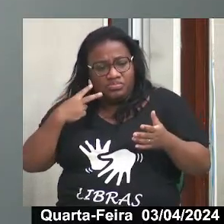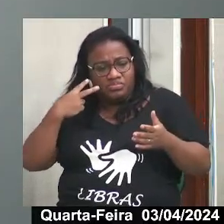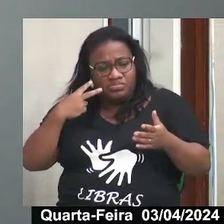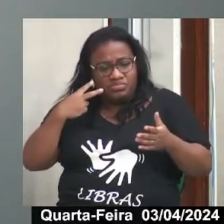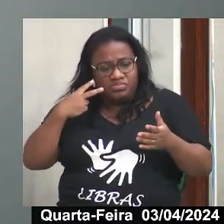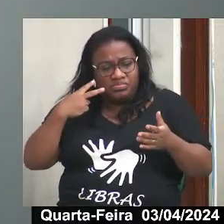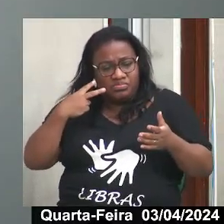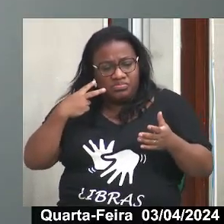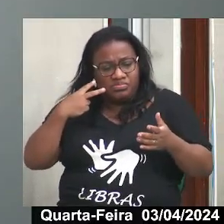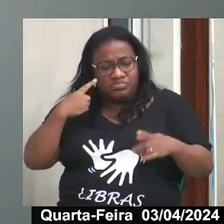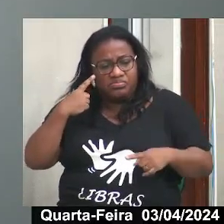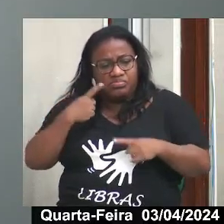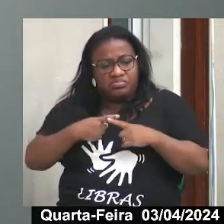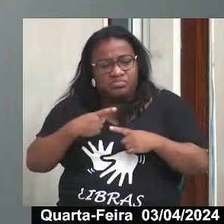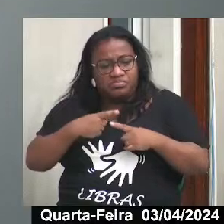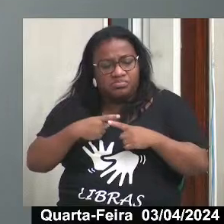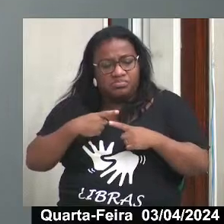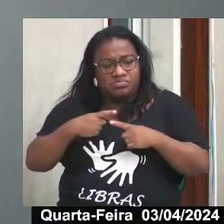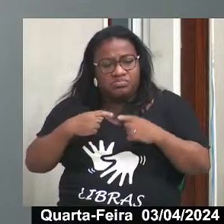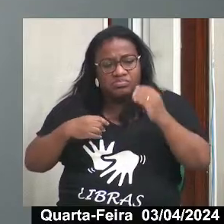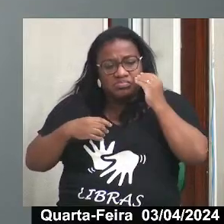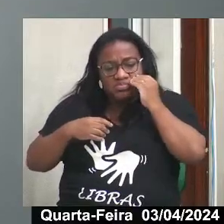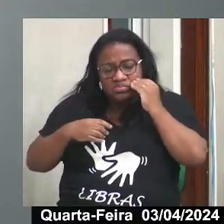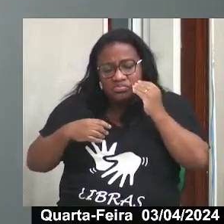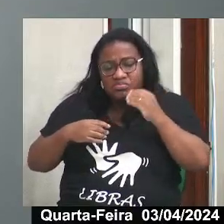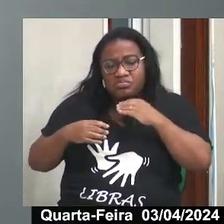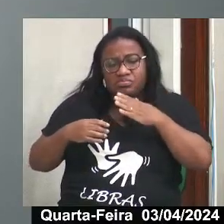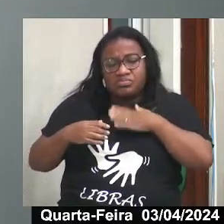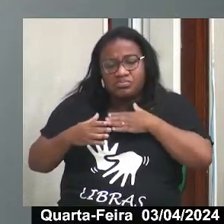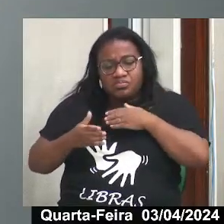casa que, por conta desse processo de cassação,